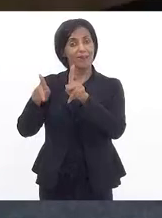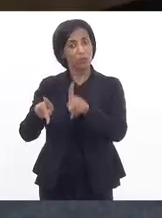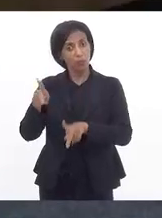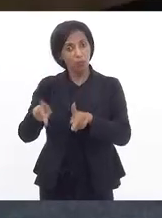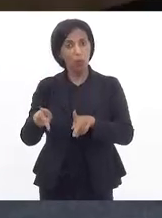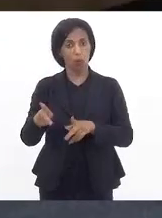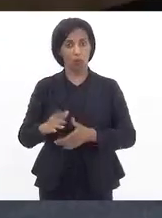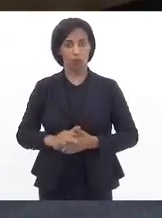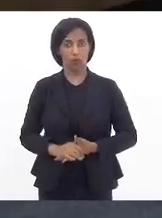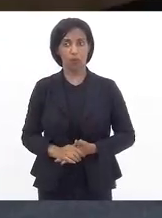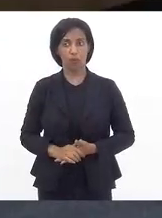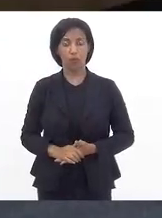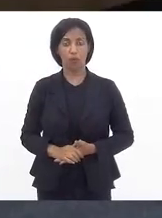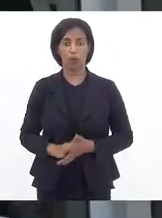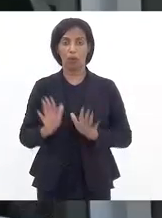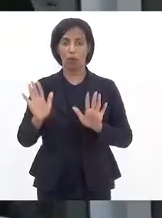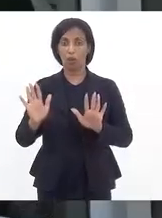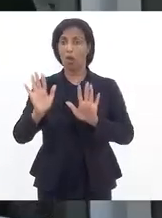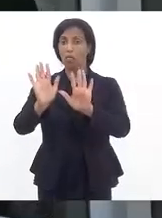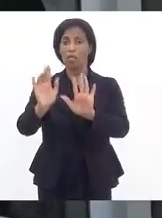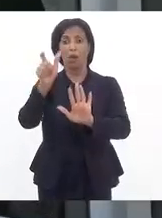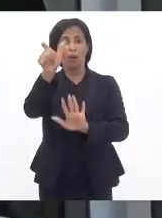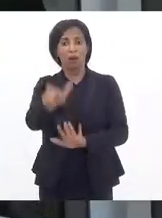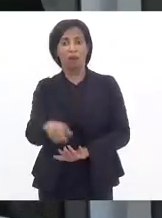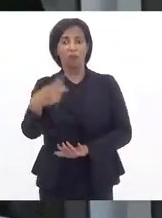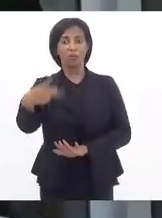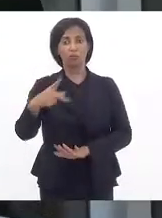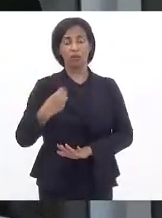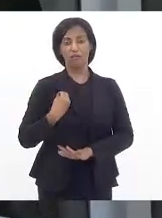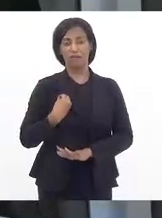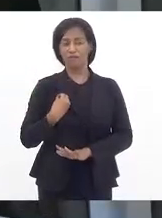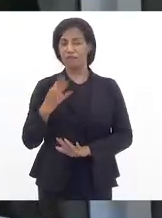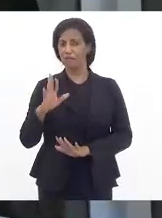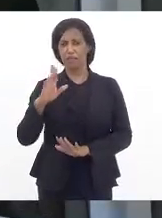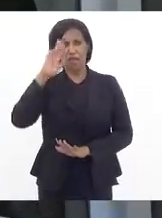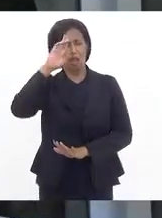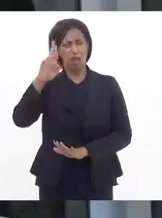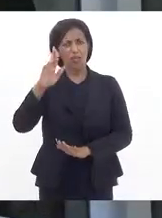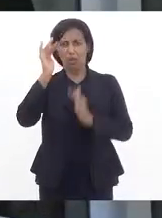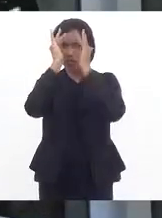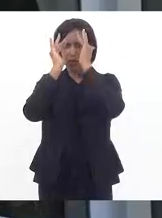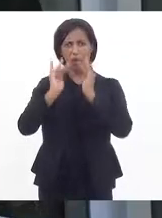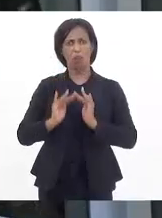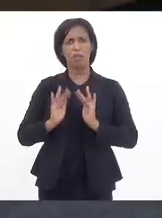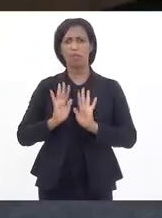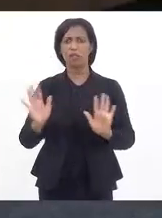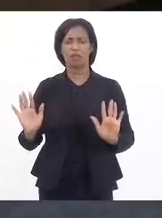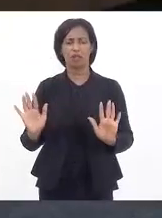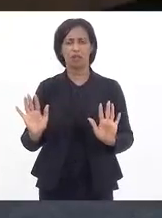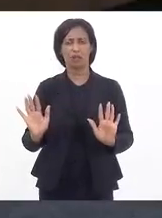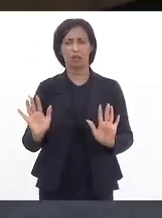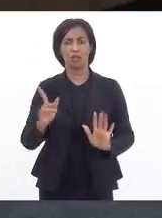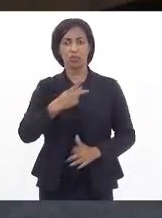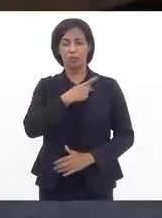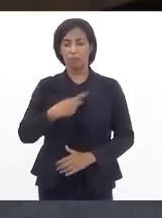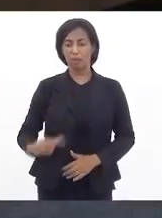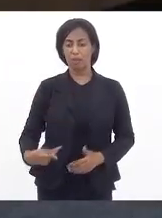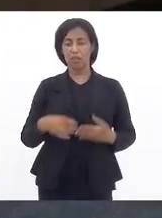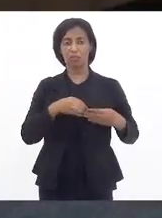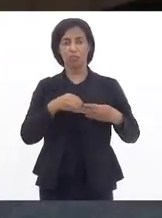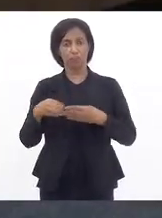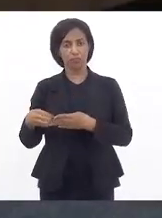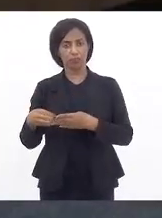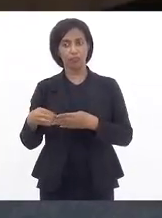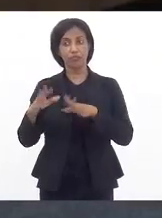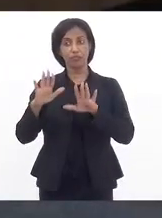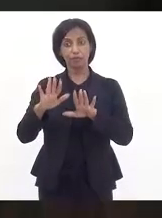é isso que eles estão ganhando uma situação cobra não é a senhora a senhora só tá cumpriu o seu papel de presidir a